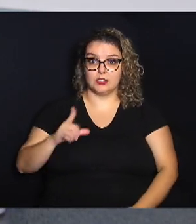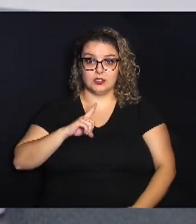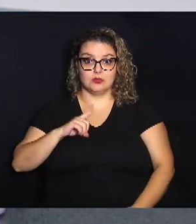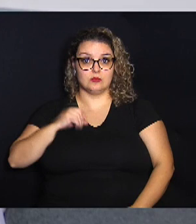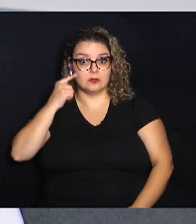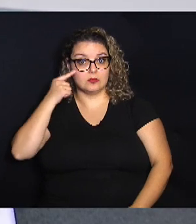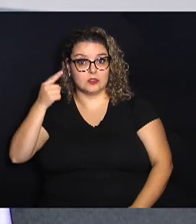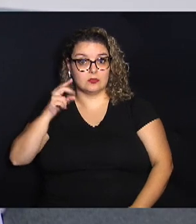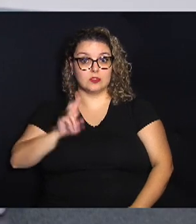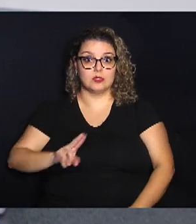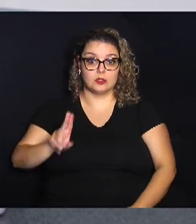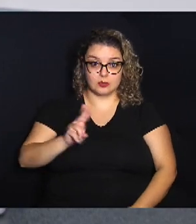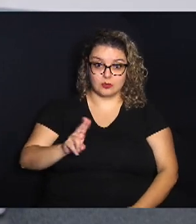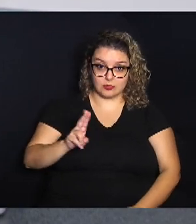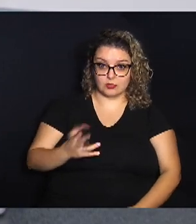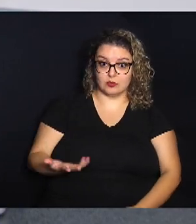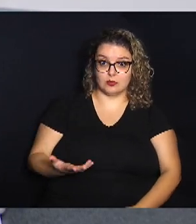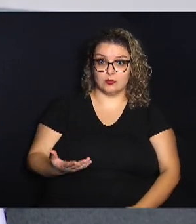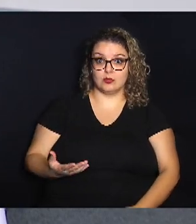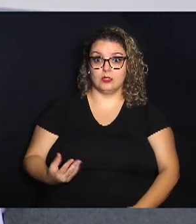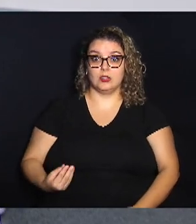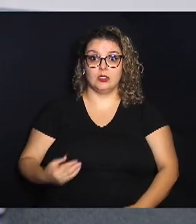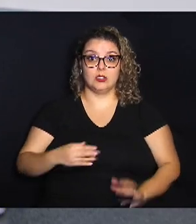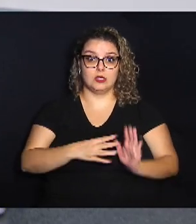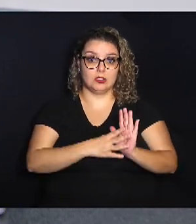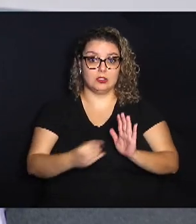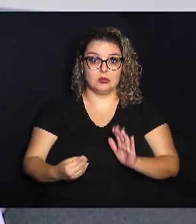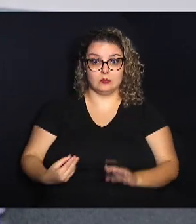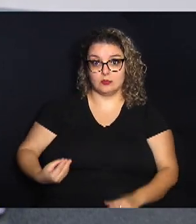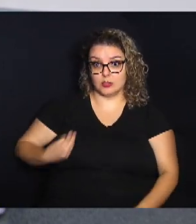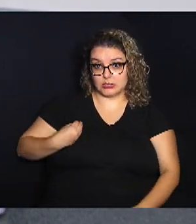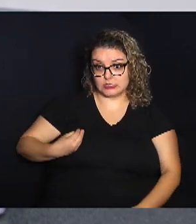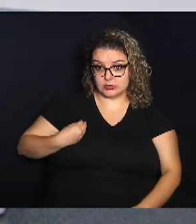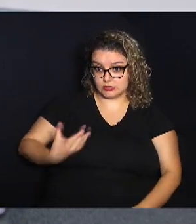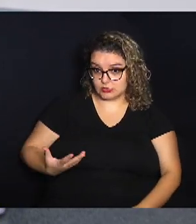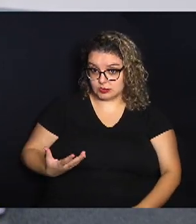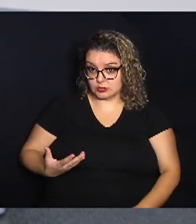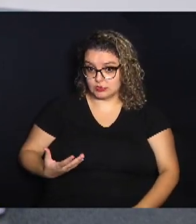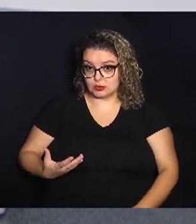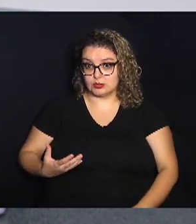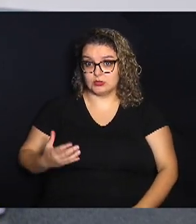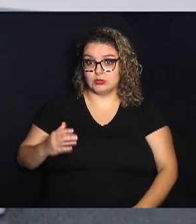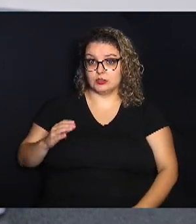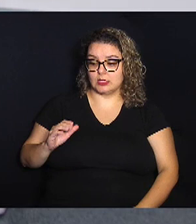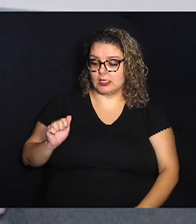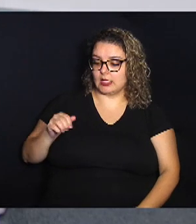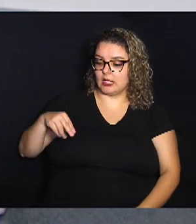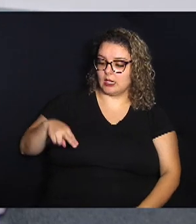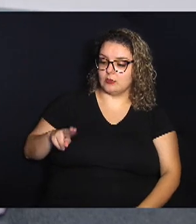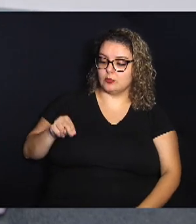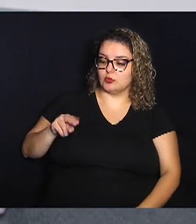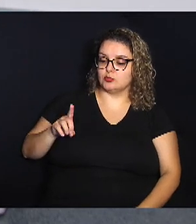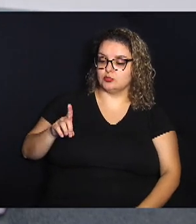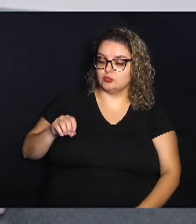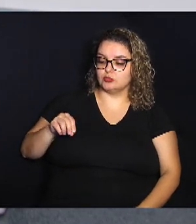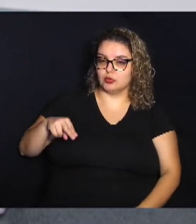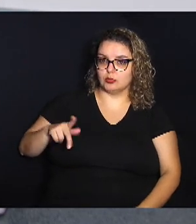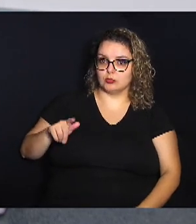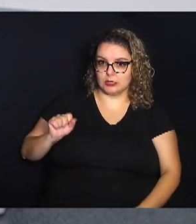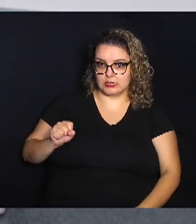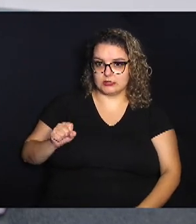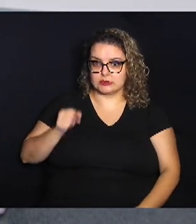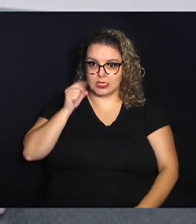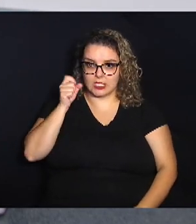fazer a aplicação em modelo em vivo, né, em modelos de camundongas com tumor mamário. E